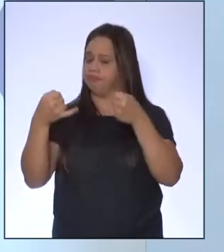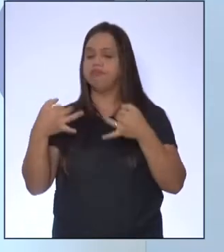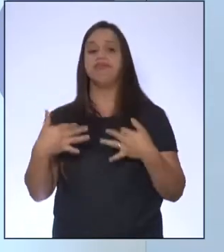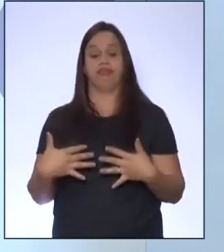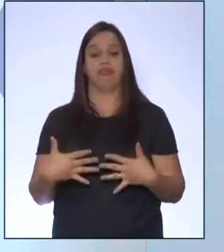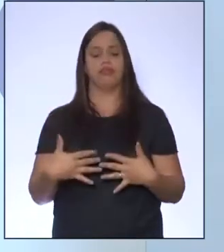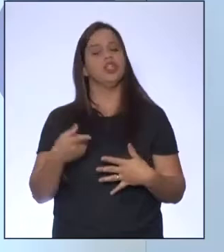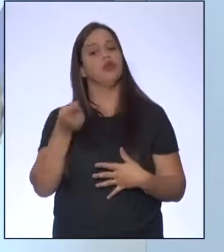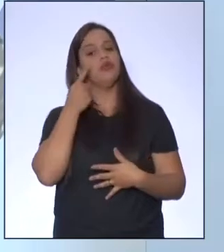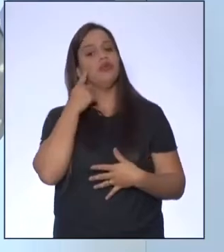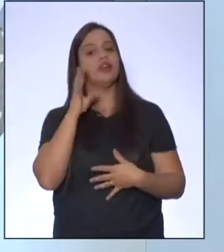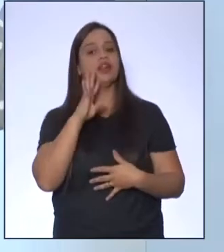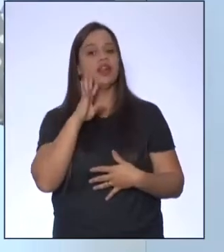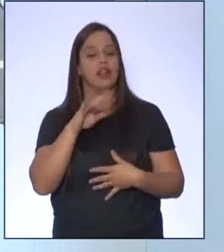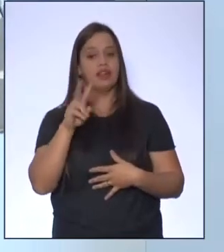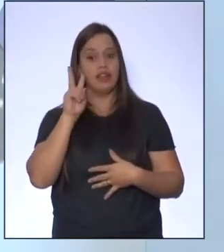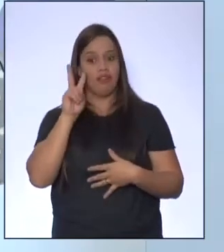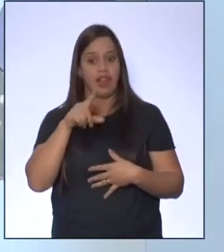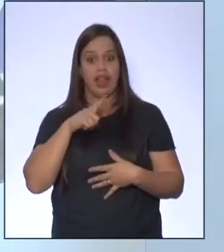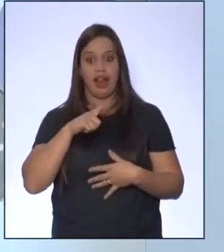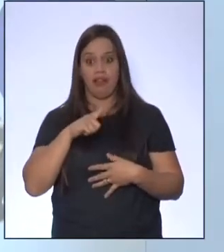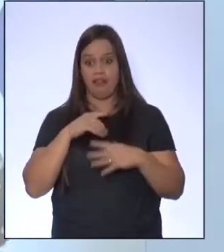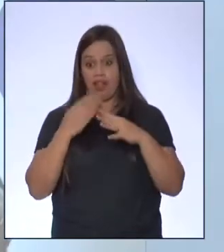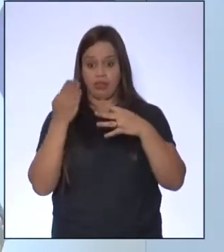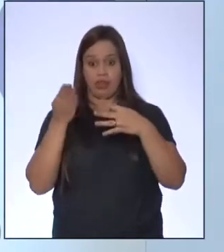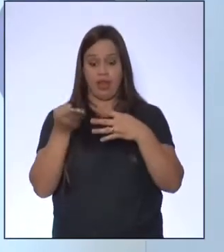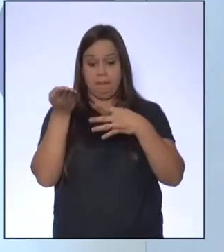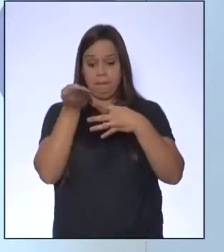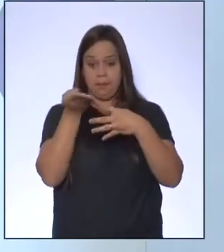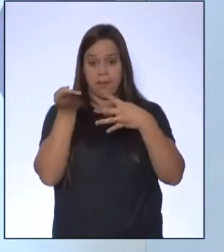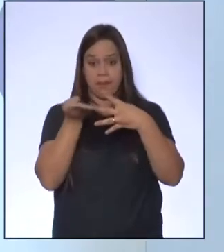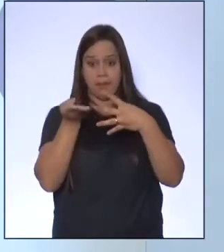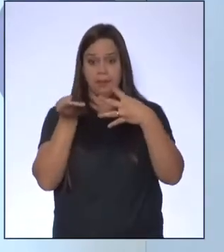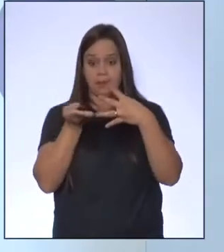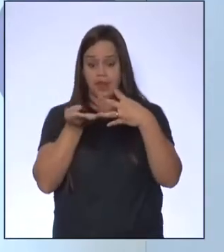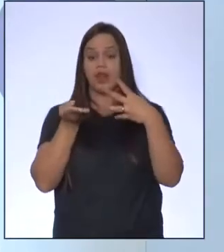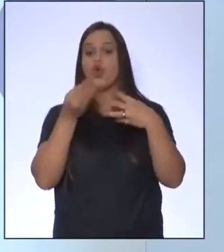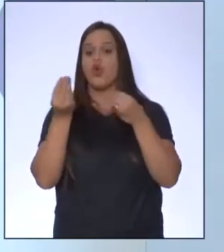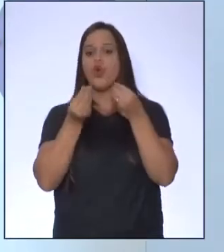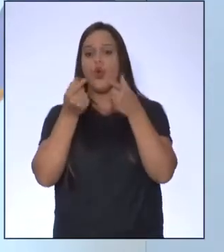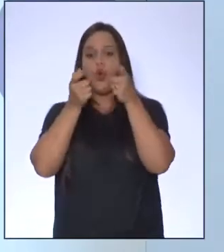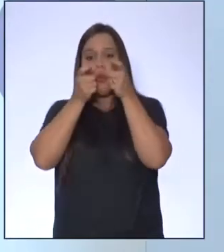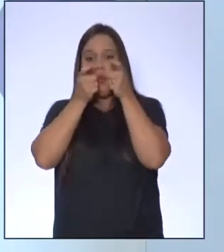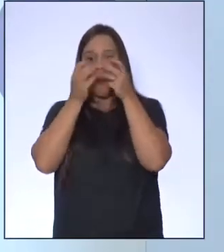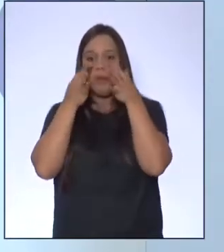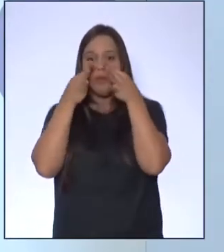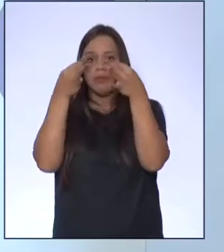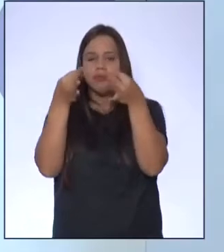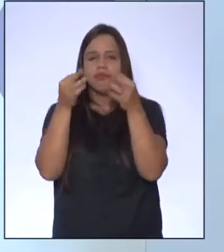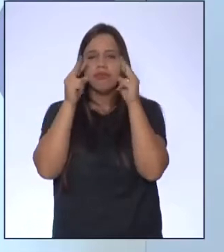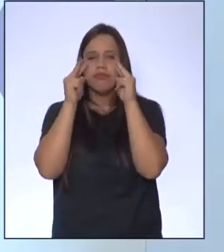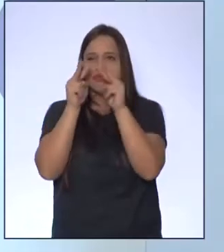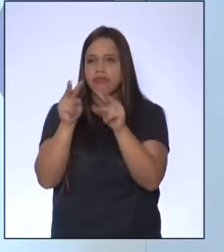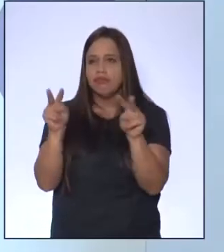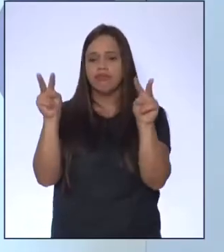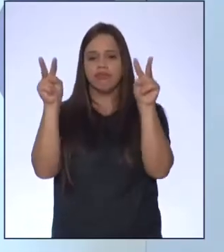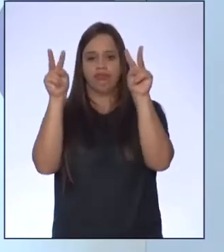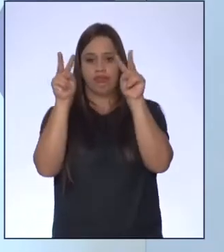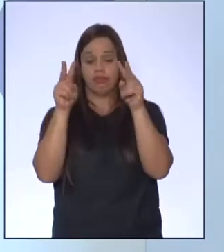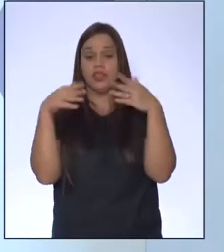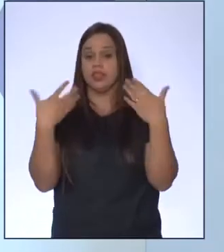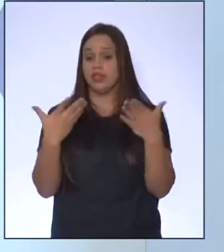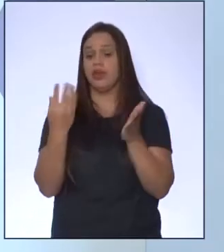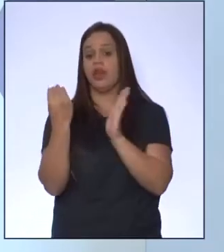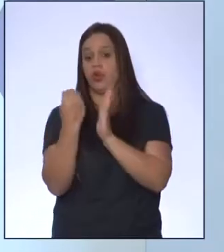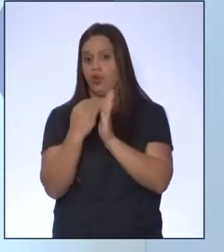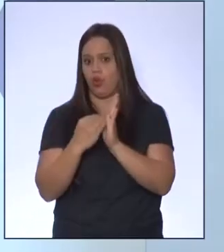Então, olha que legal, ela fez aí uma sequência, né, de observações, de como observar uma paisagem. Então, ela colocou